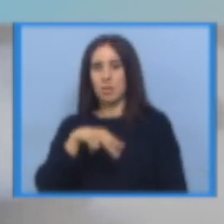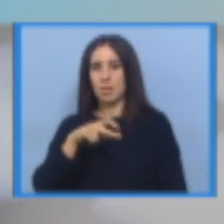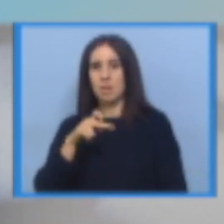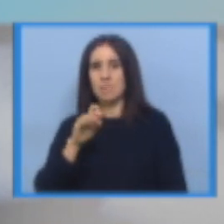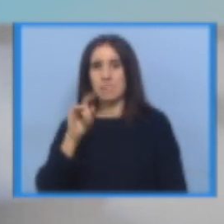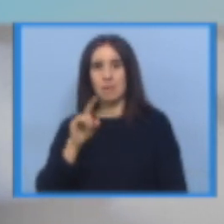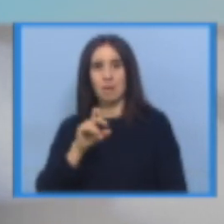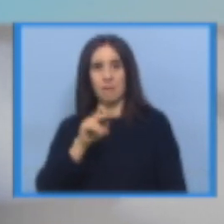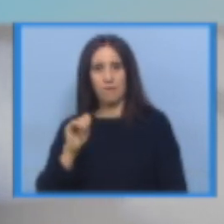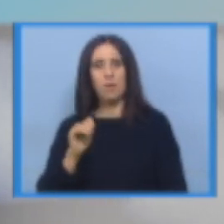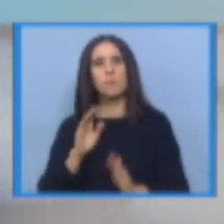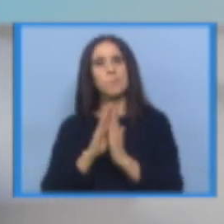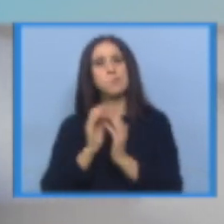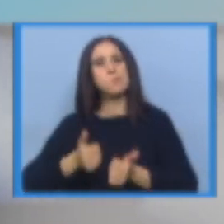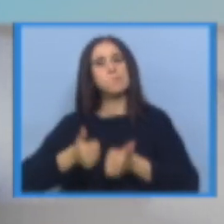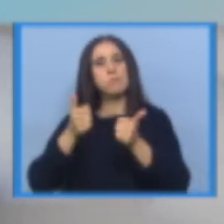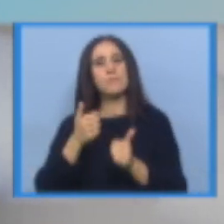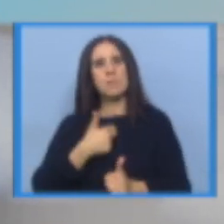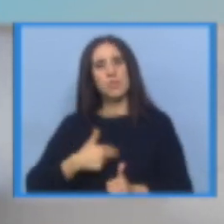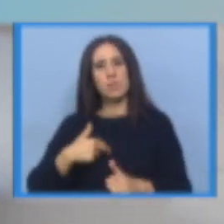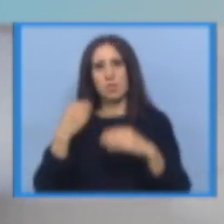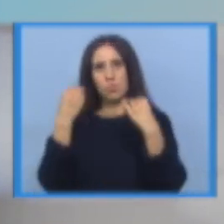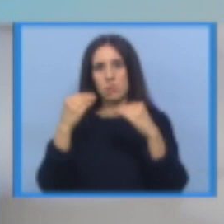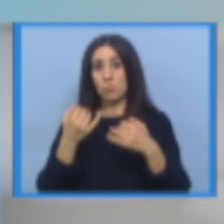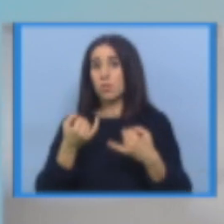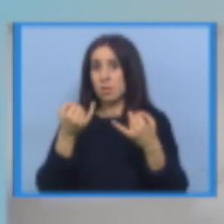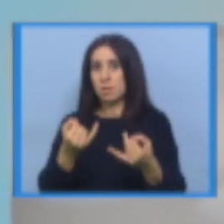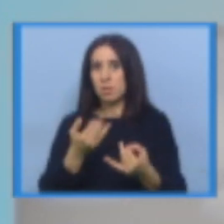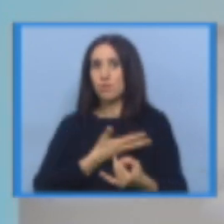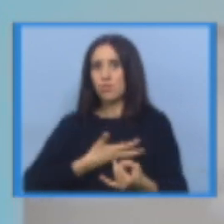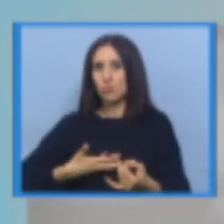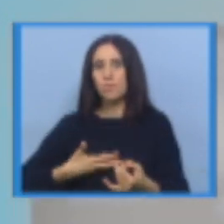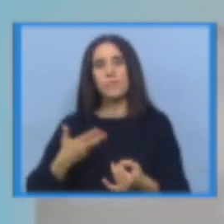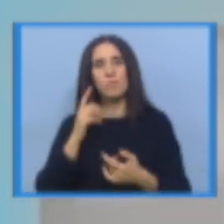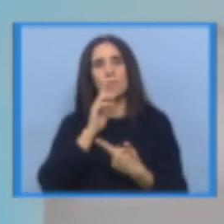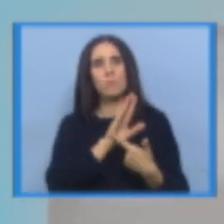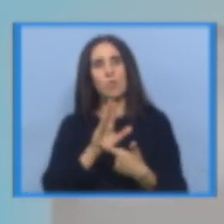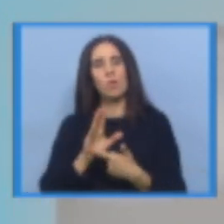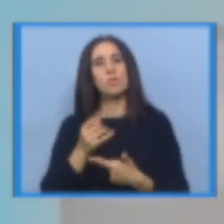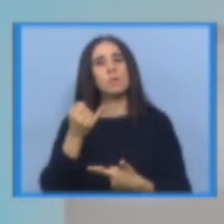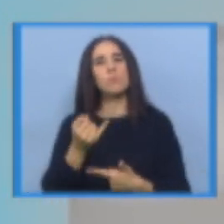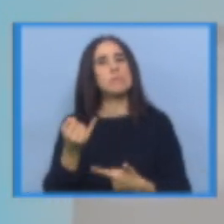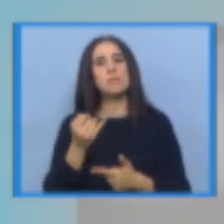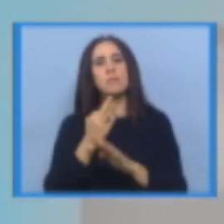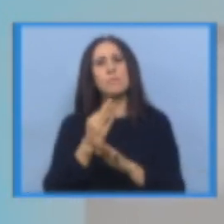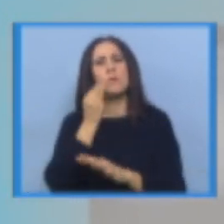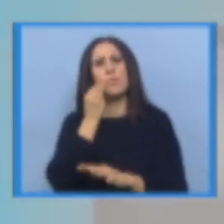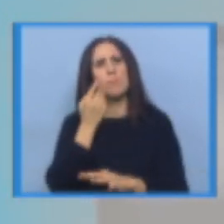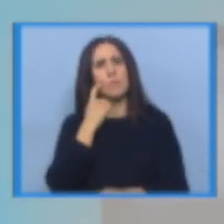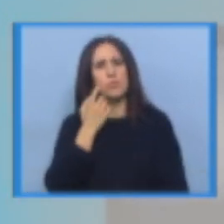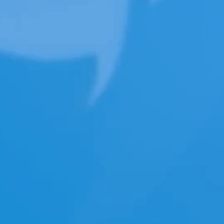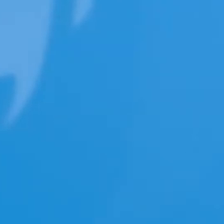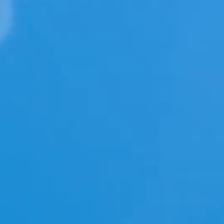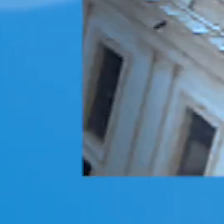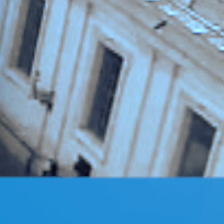do Secretariado Nacional da Educação Cristã. Será já a seguir, depois de lhe mostrarmos como está a ser celebrada esta